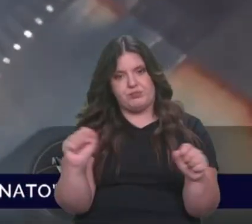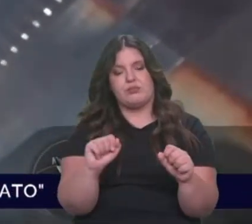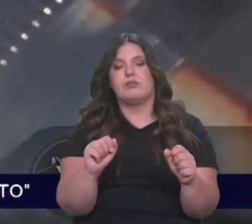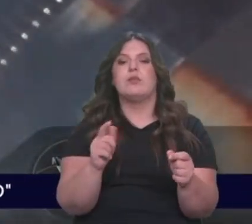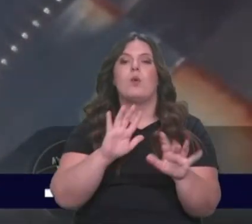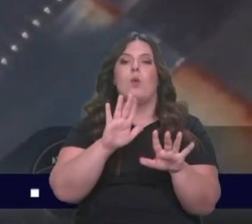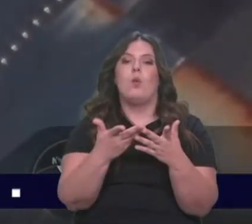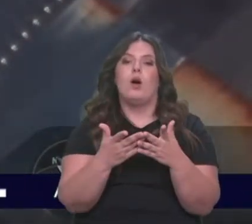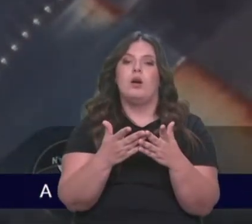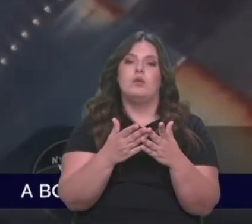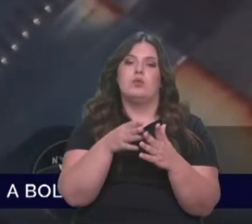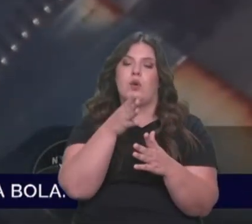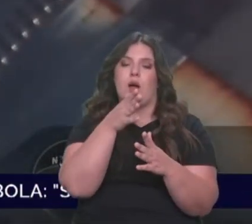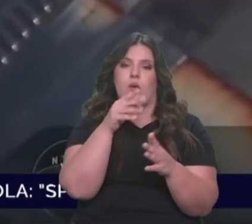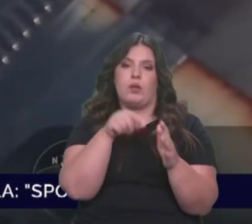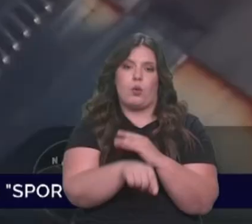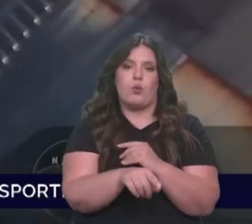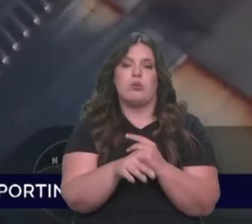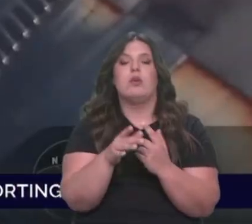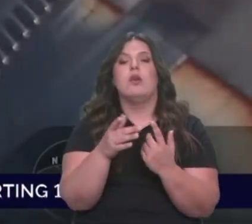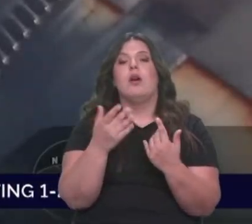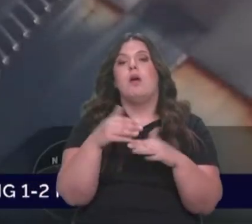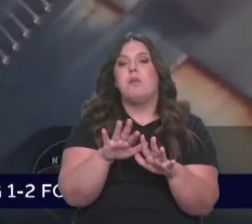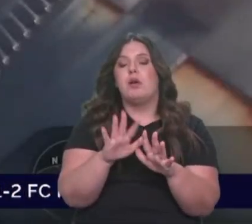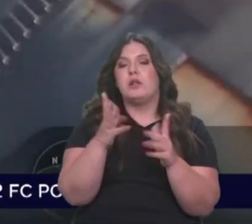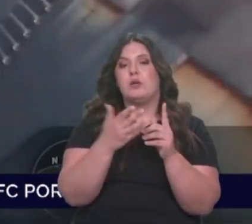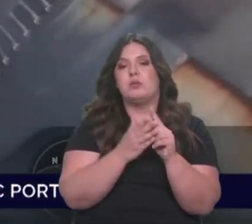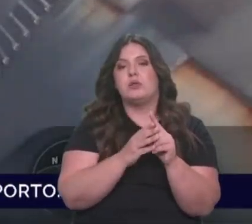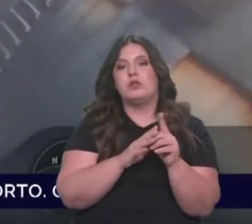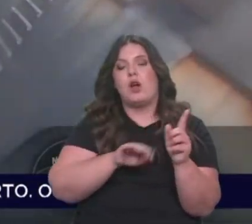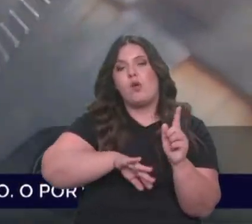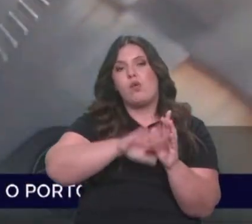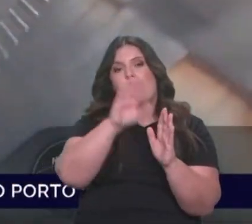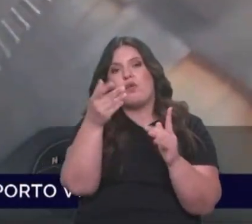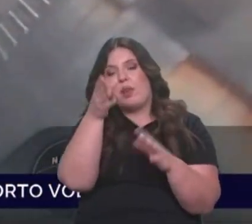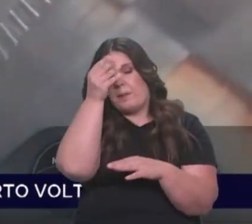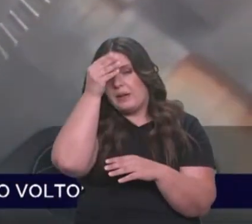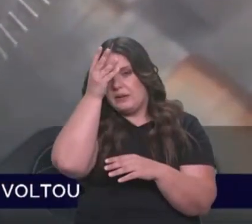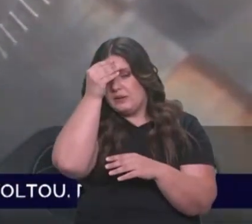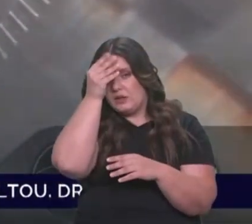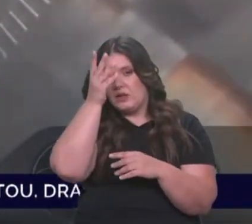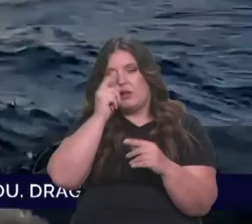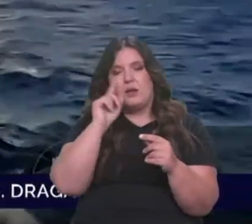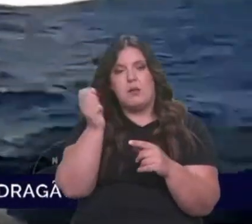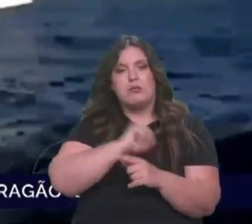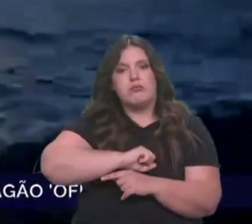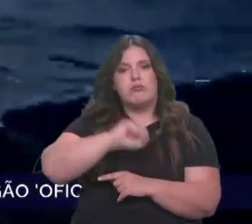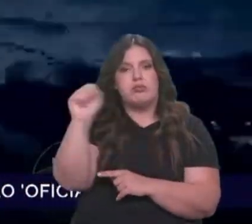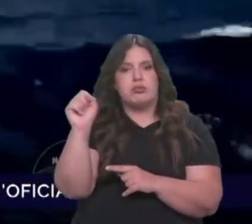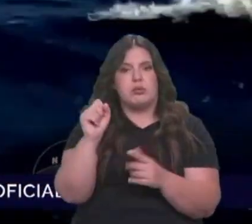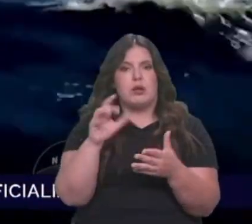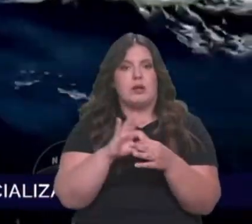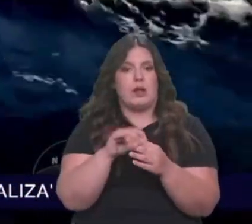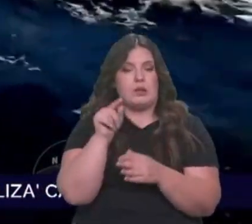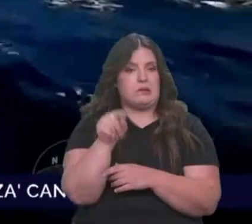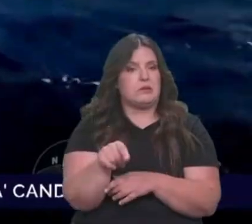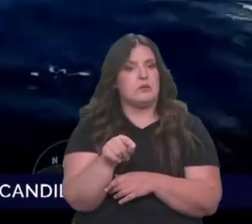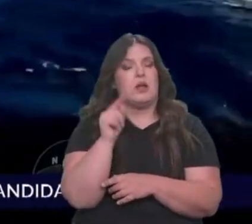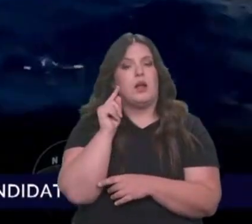precisamente quando amarou. De qualquer forma, a curva de aprendizagem está a ser muito elevada no caso da SpaceX.